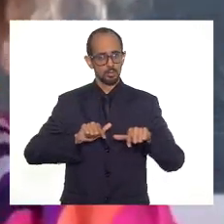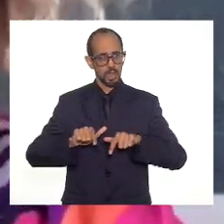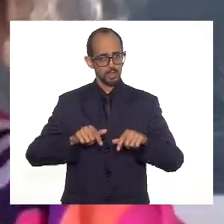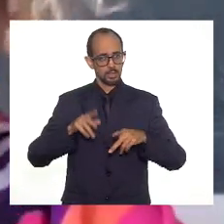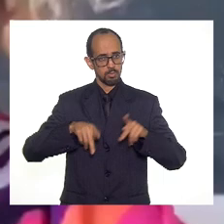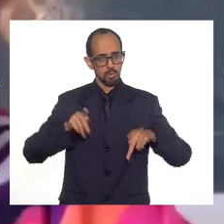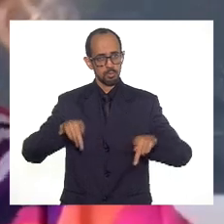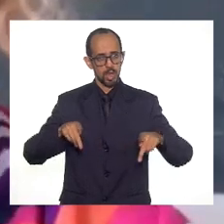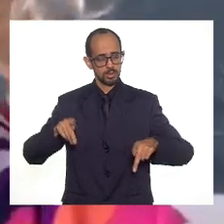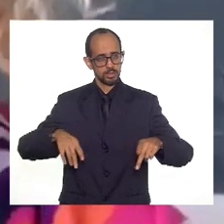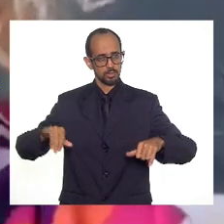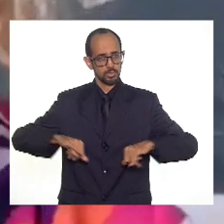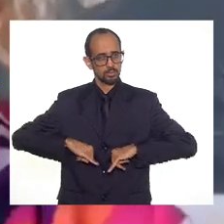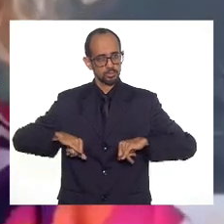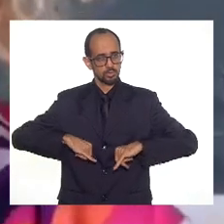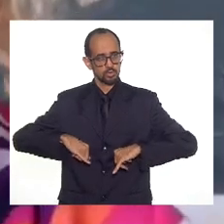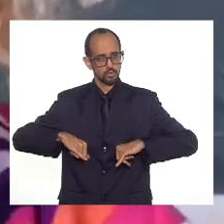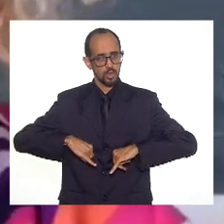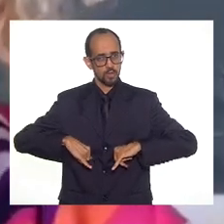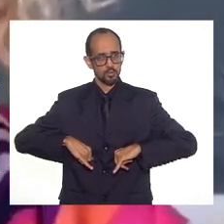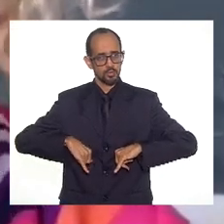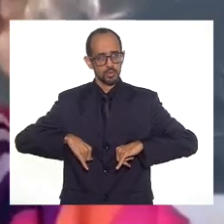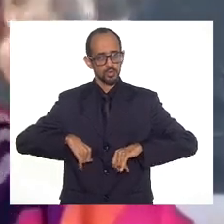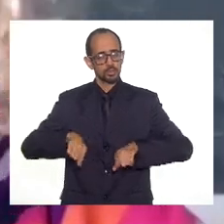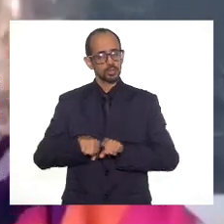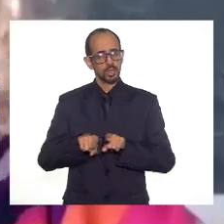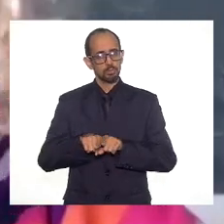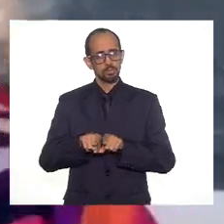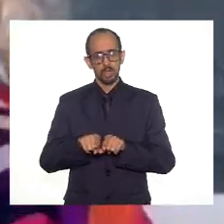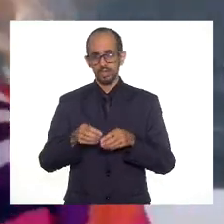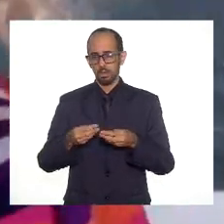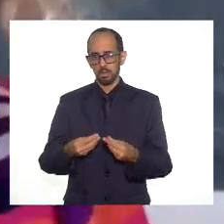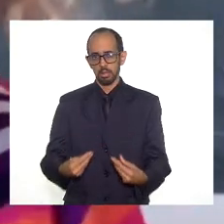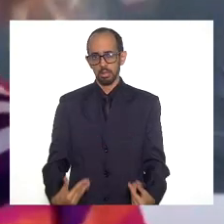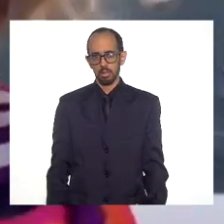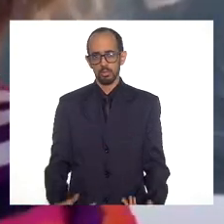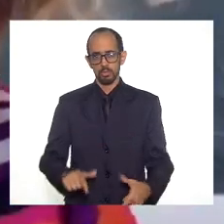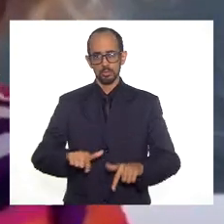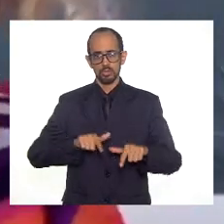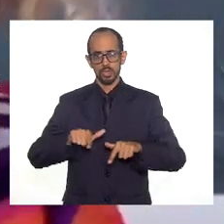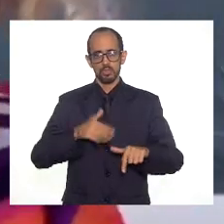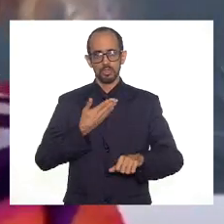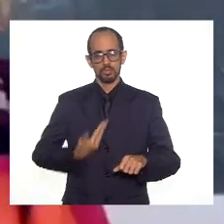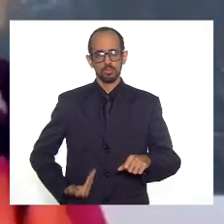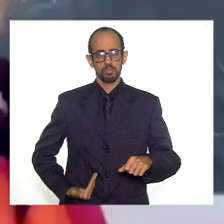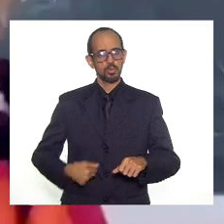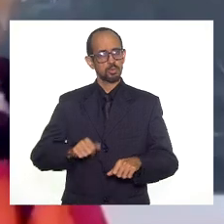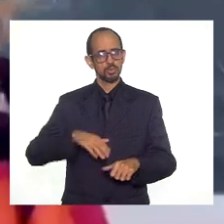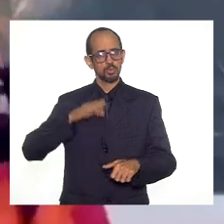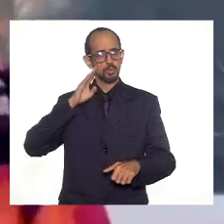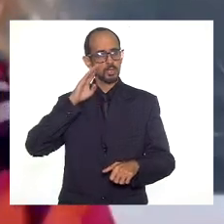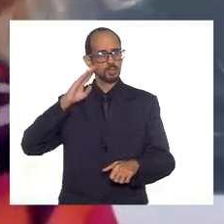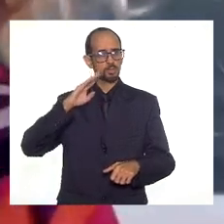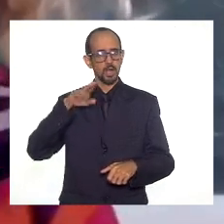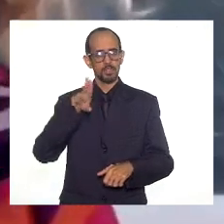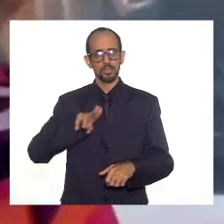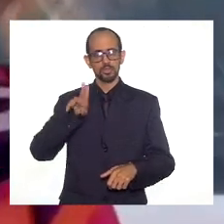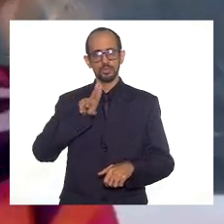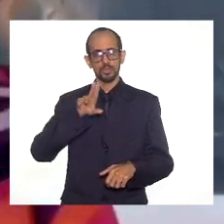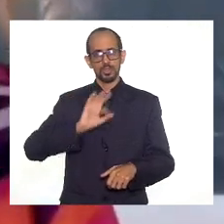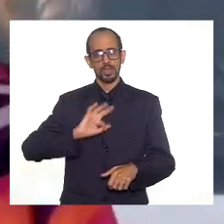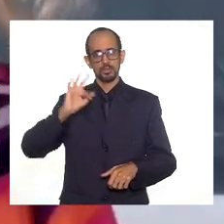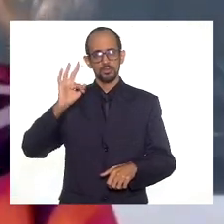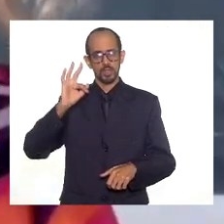desalento. O desmonte dos nossos serviços públicos, com destaque nos últimos meses para as nossas universidades